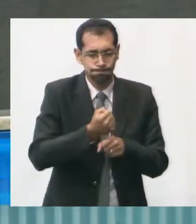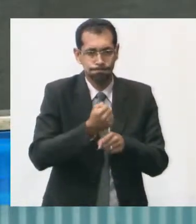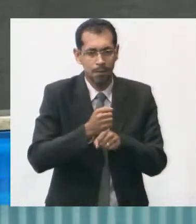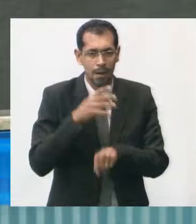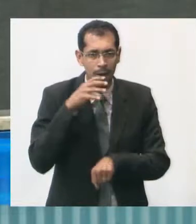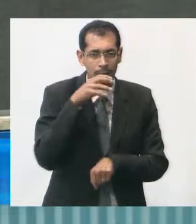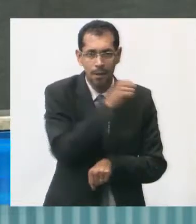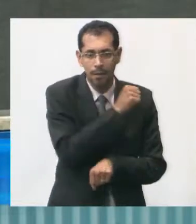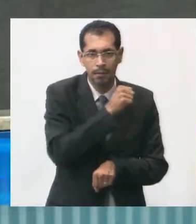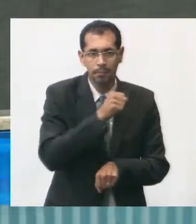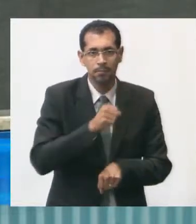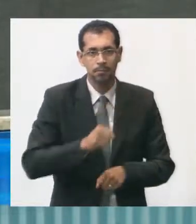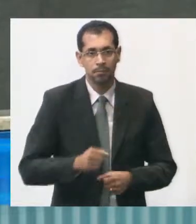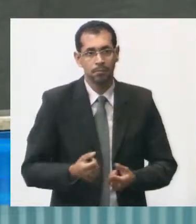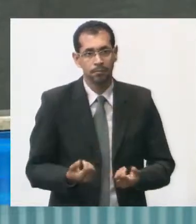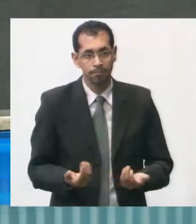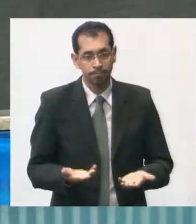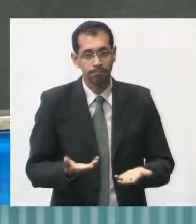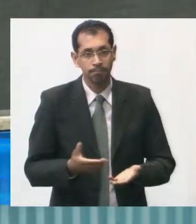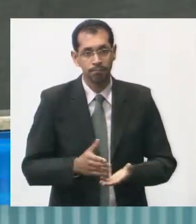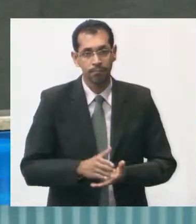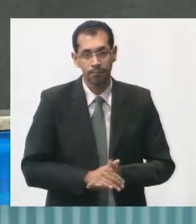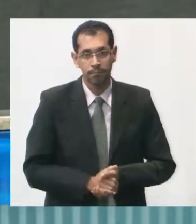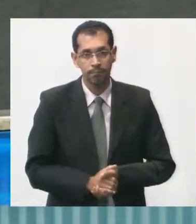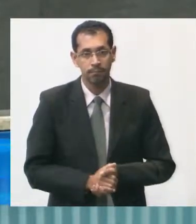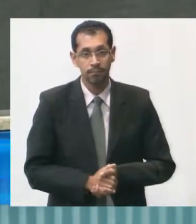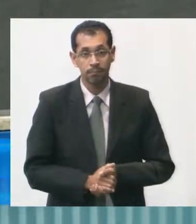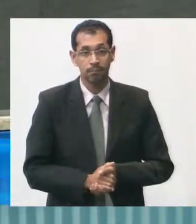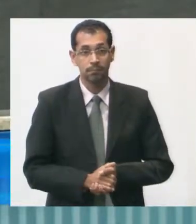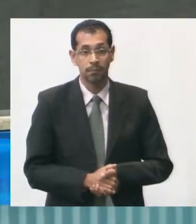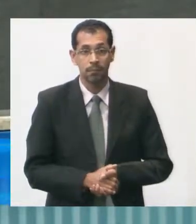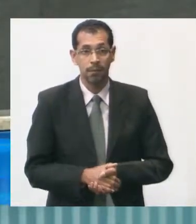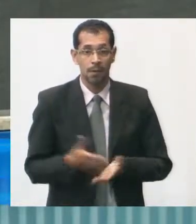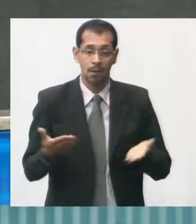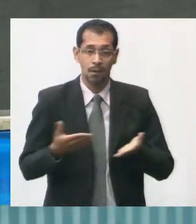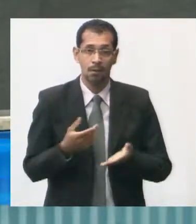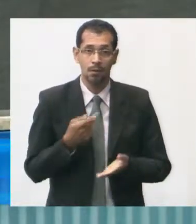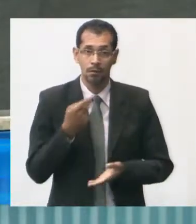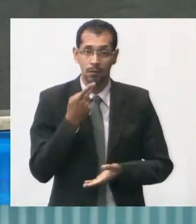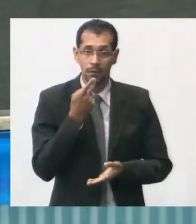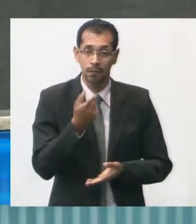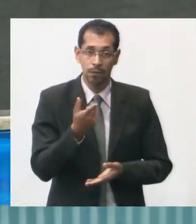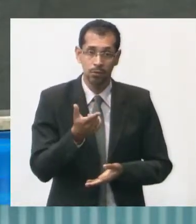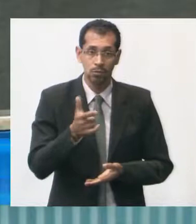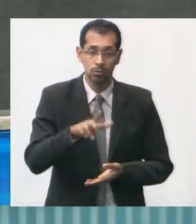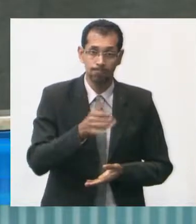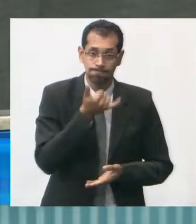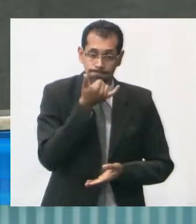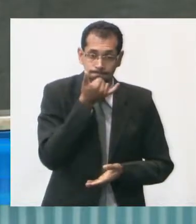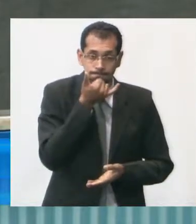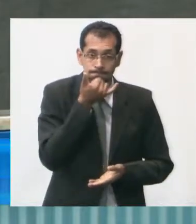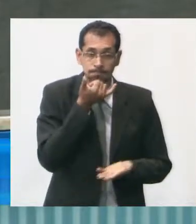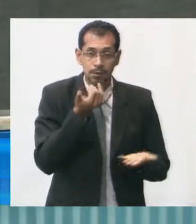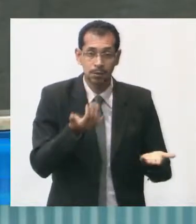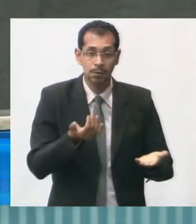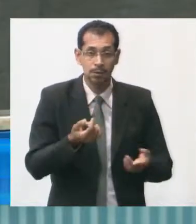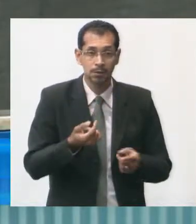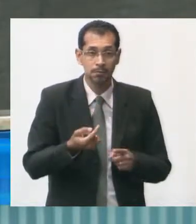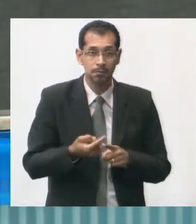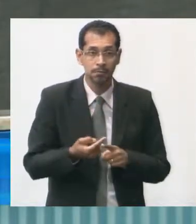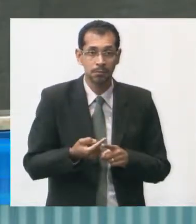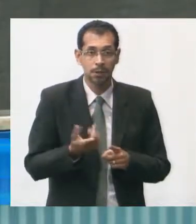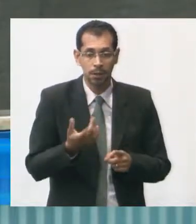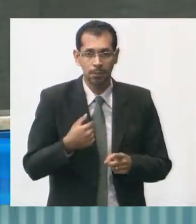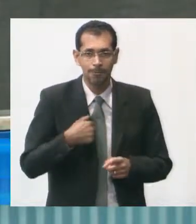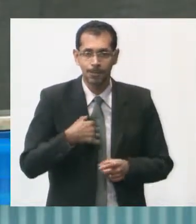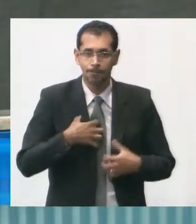possível. Então, só faço essa retratação. Usei, fiquei um pouco nervoso,